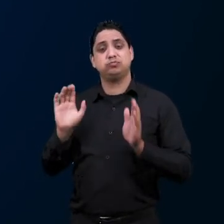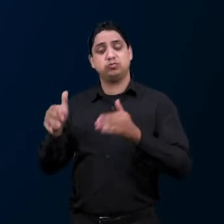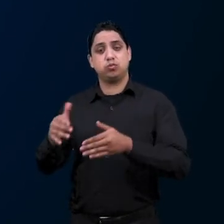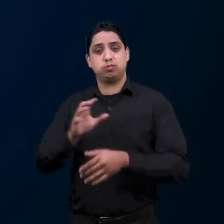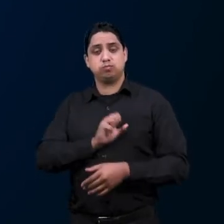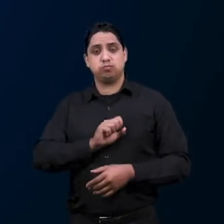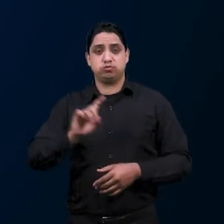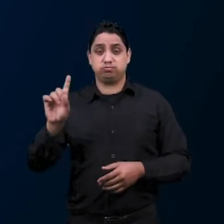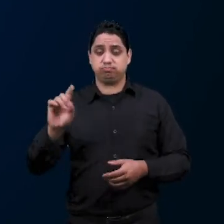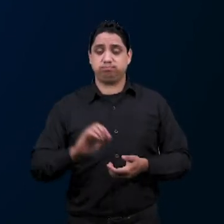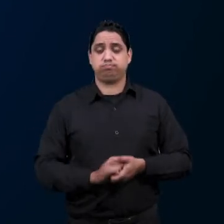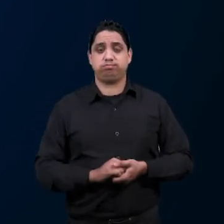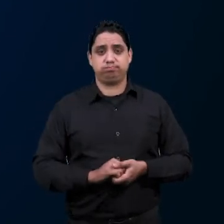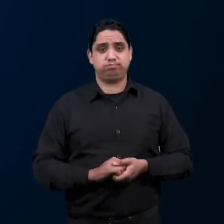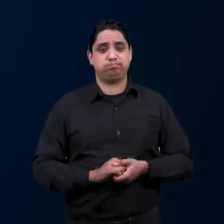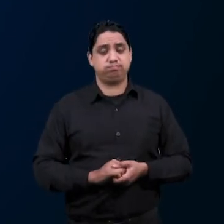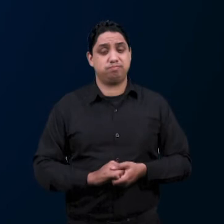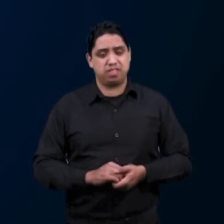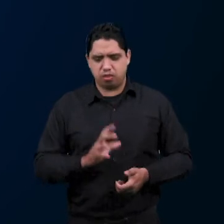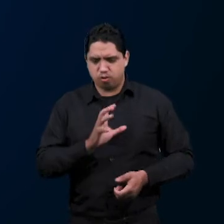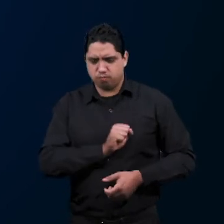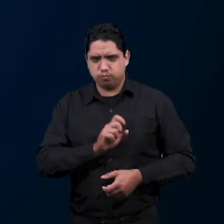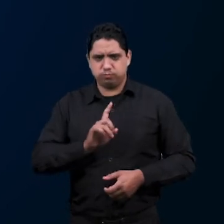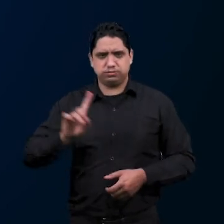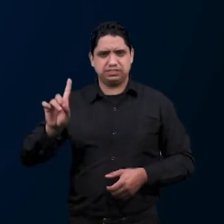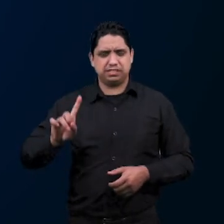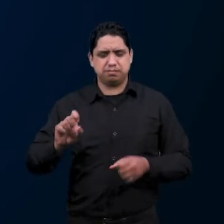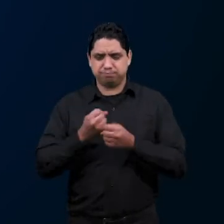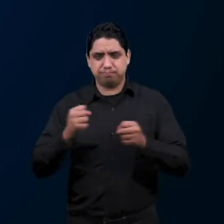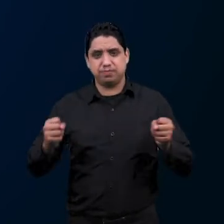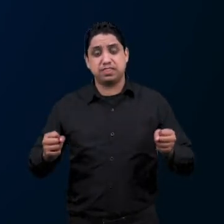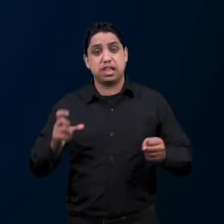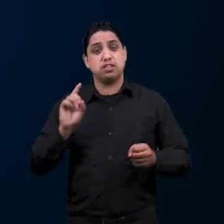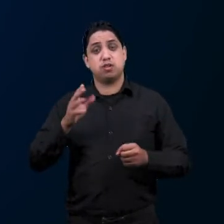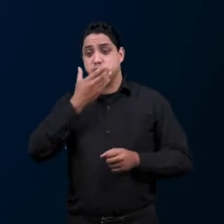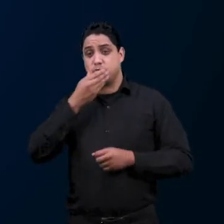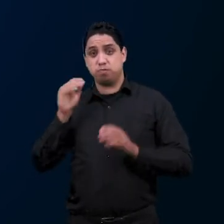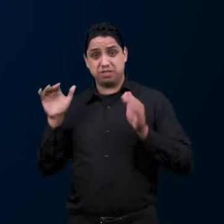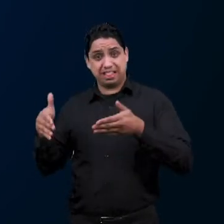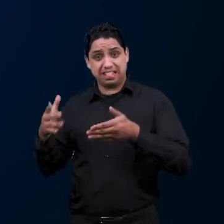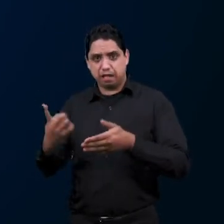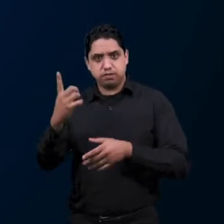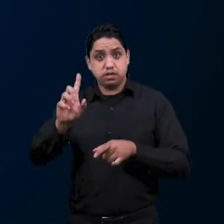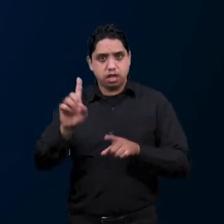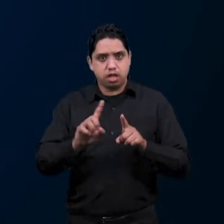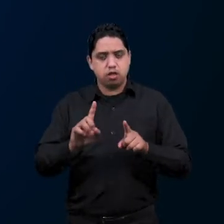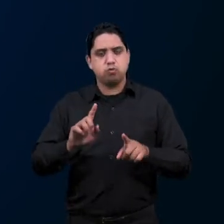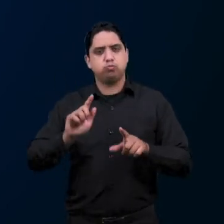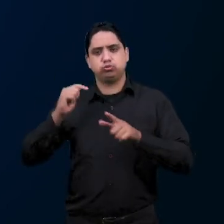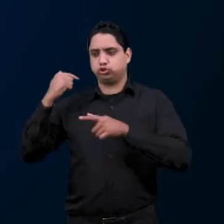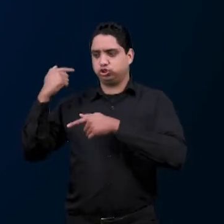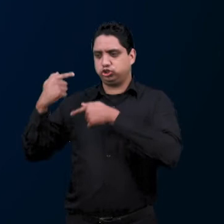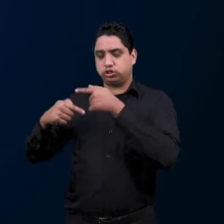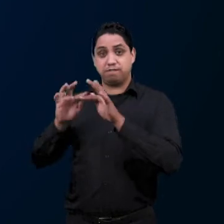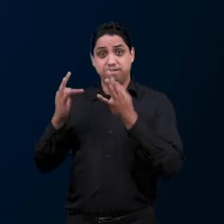de Deus. E esse amor é tão grande que não só atingiu Davi, mas também a sua geração.